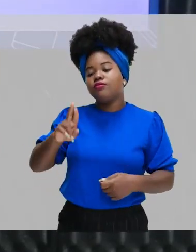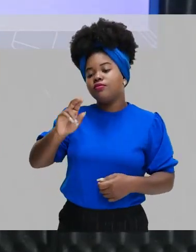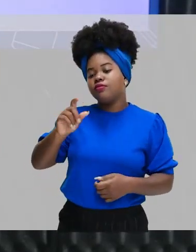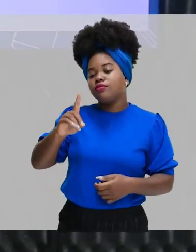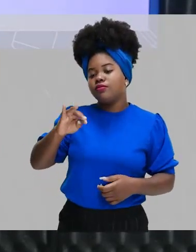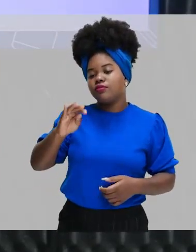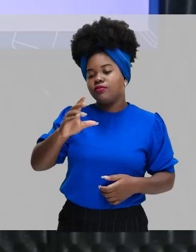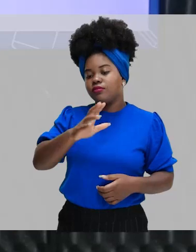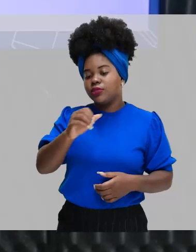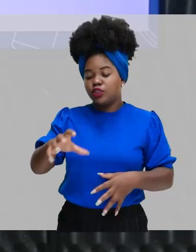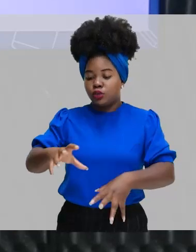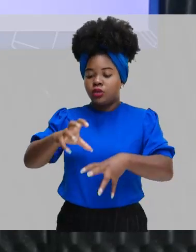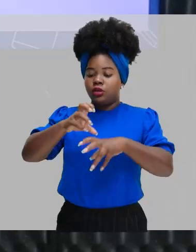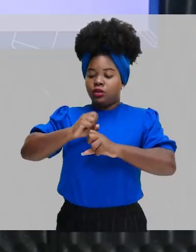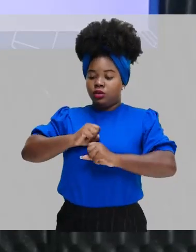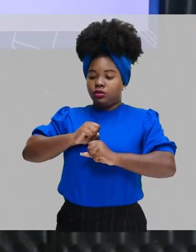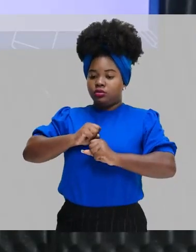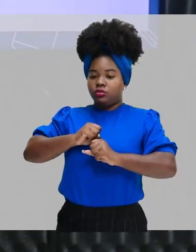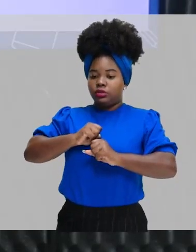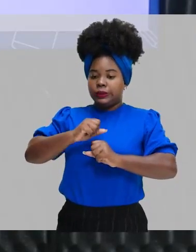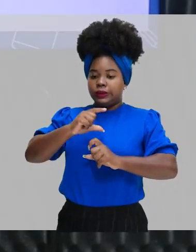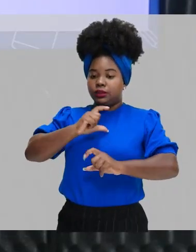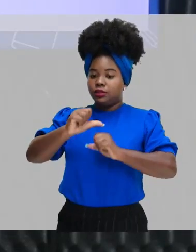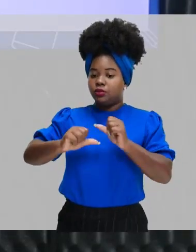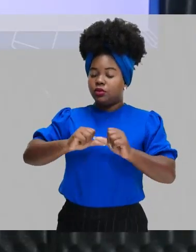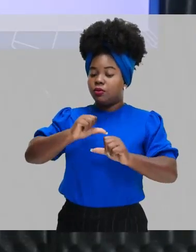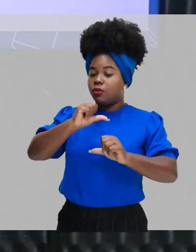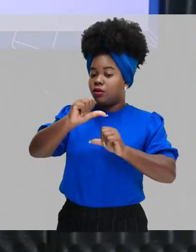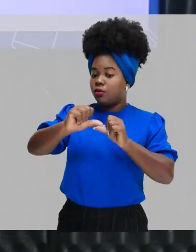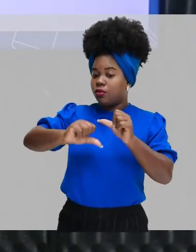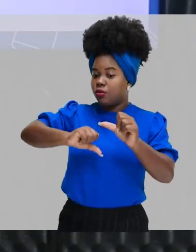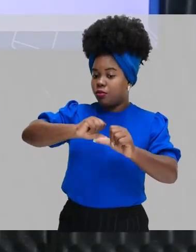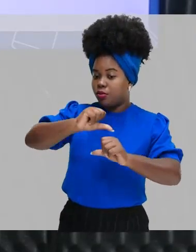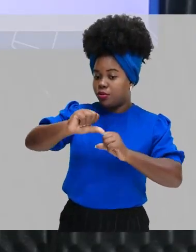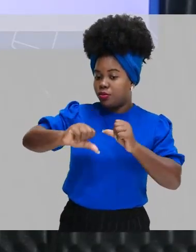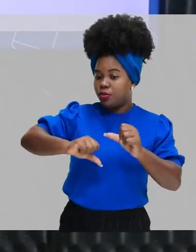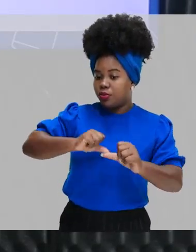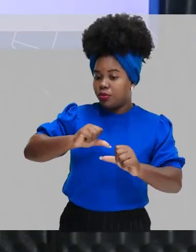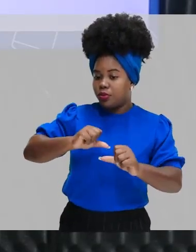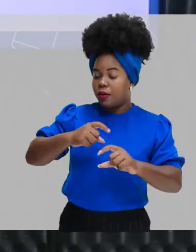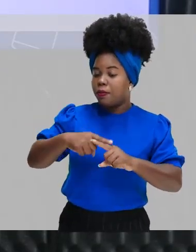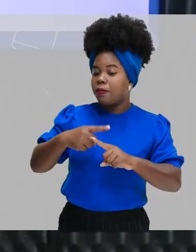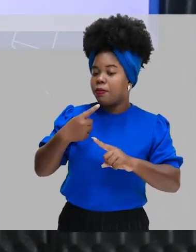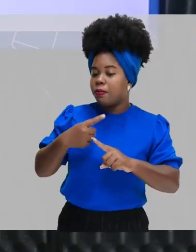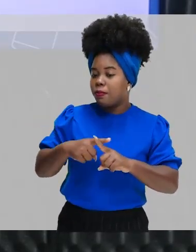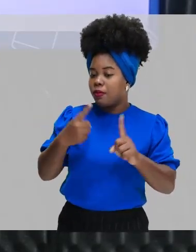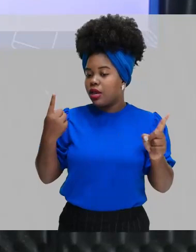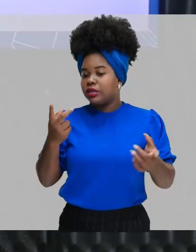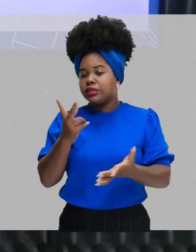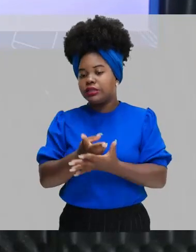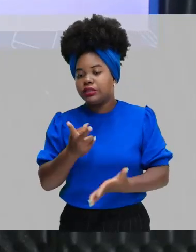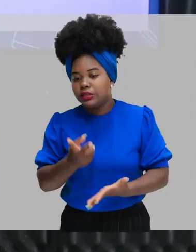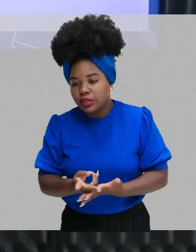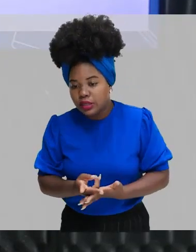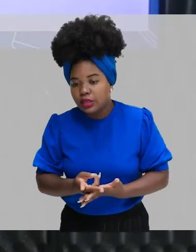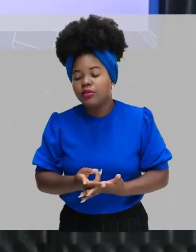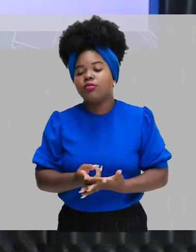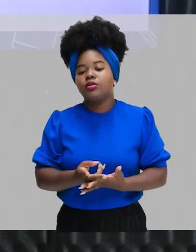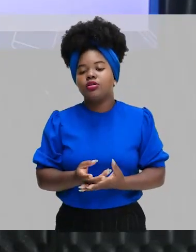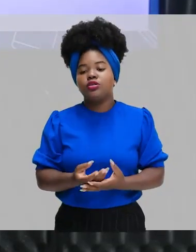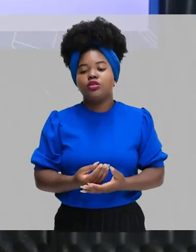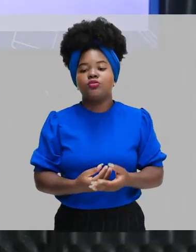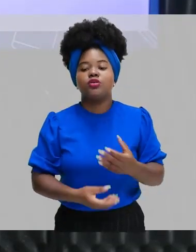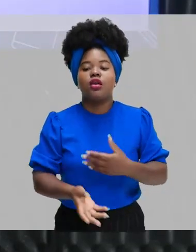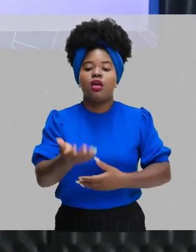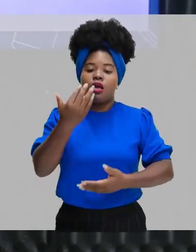quando ele emite radiação ele vai sofrer uma transformação só que o tempo todo estamos estamos repondo esse carbono